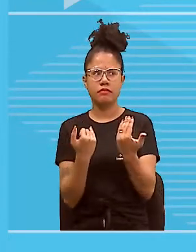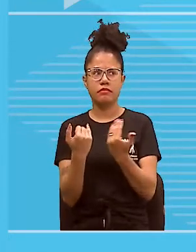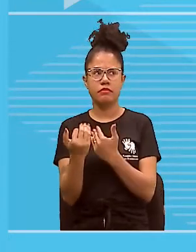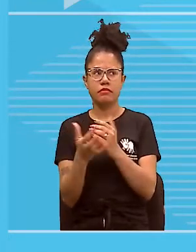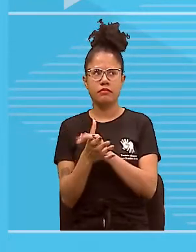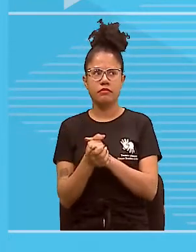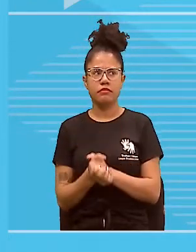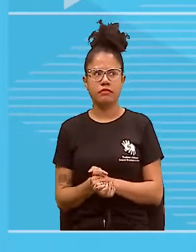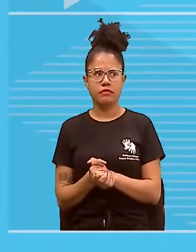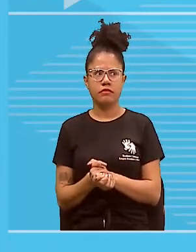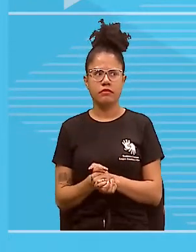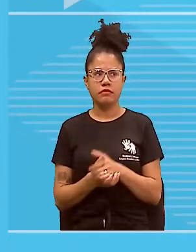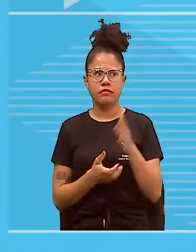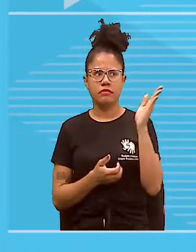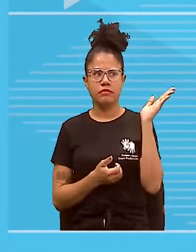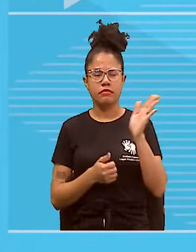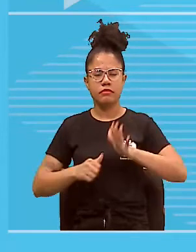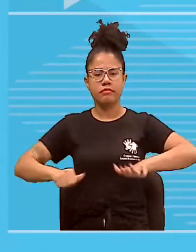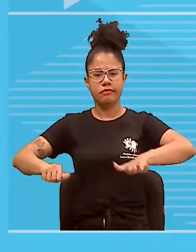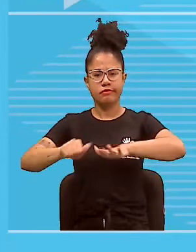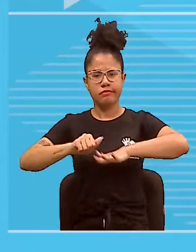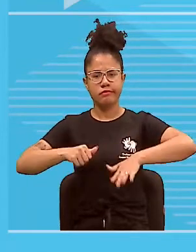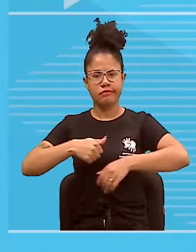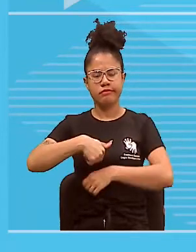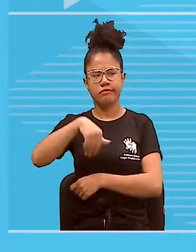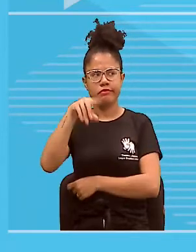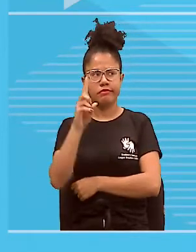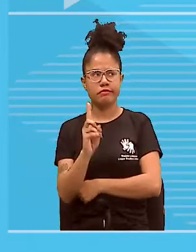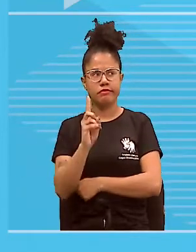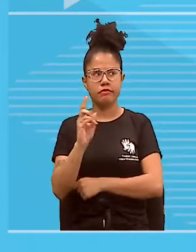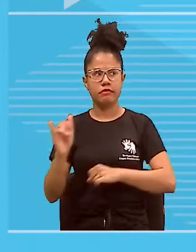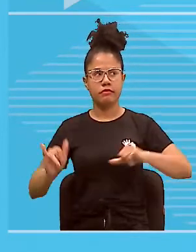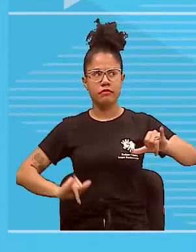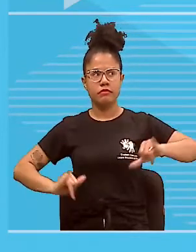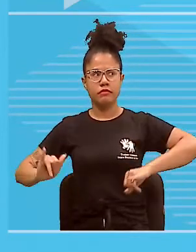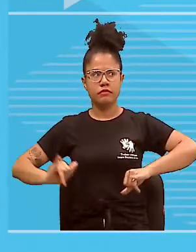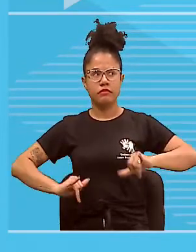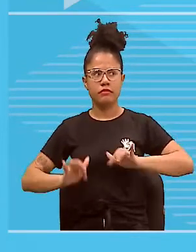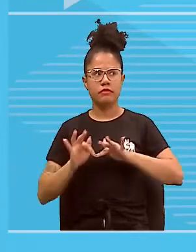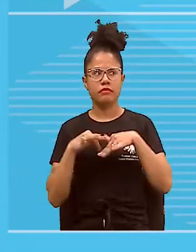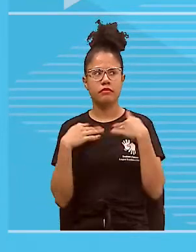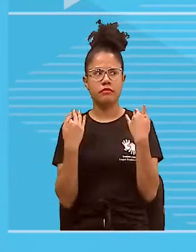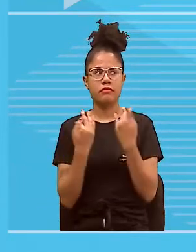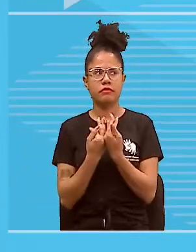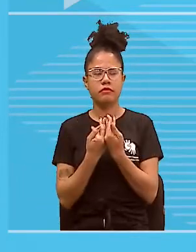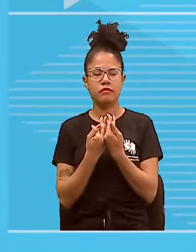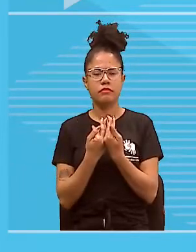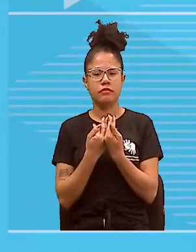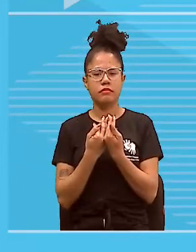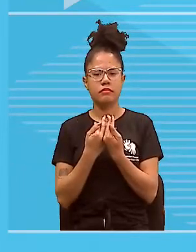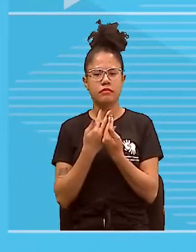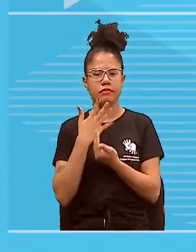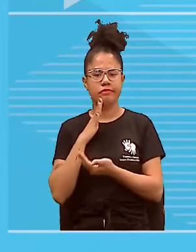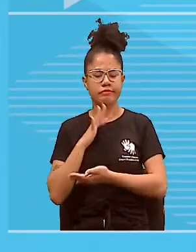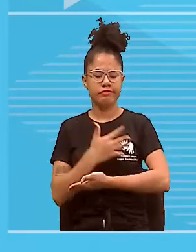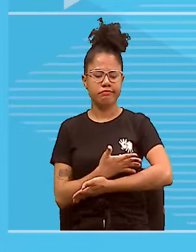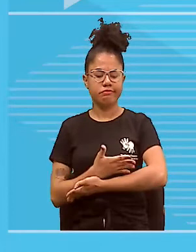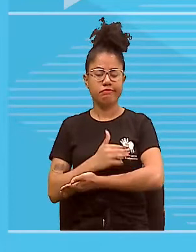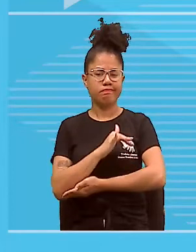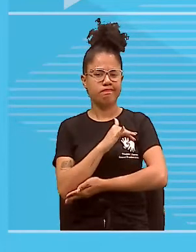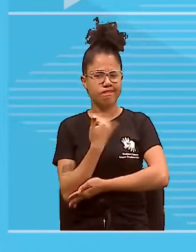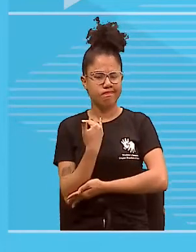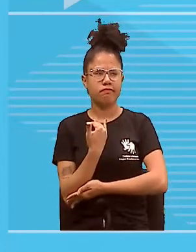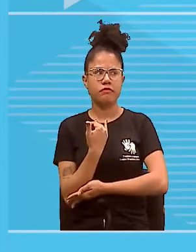os Sertões nordestinos o sofrimento de uma família chorando com a criança morta Às